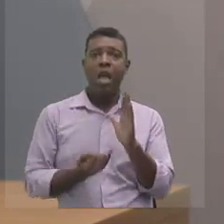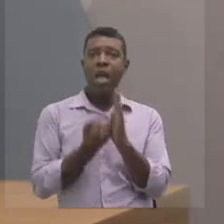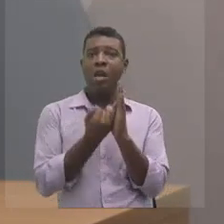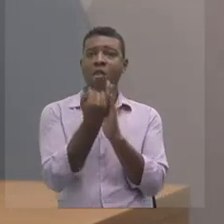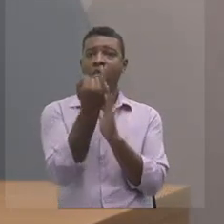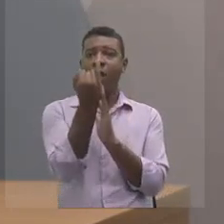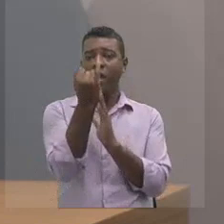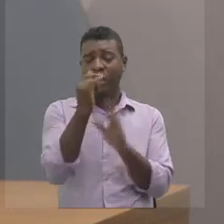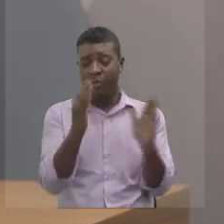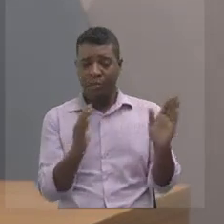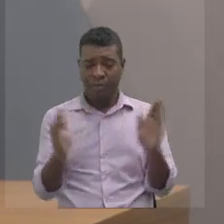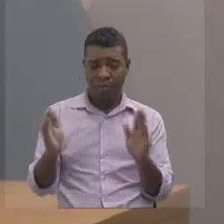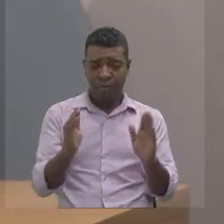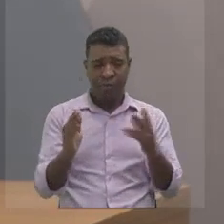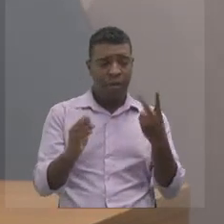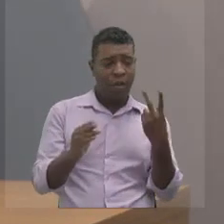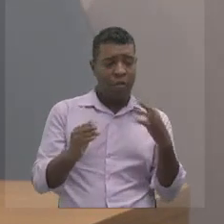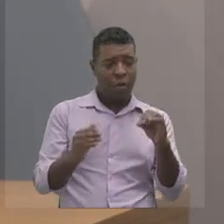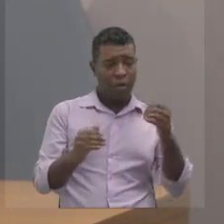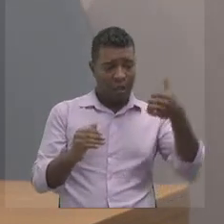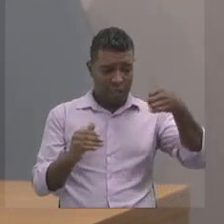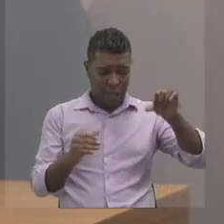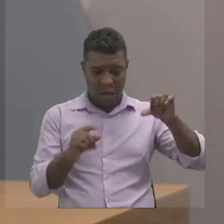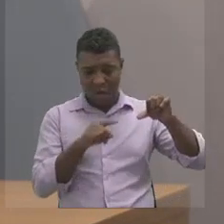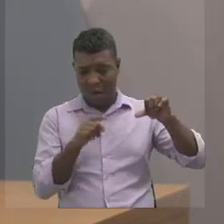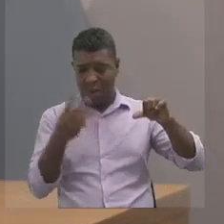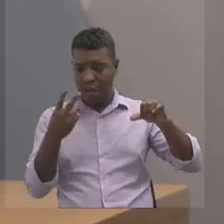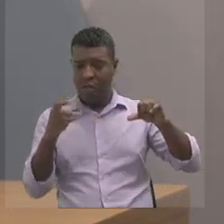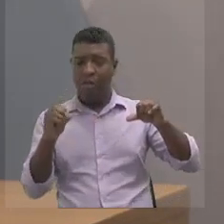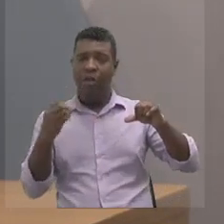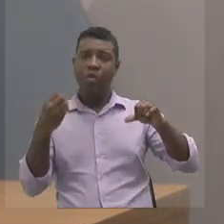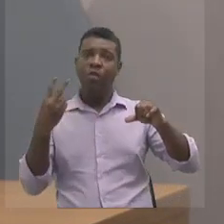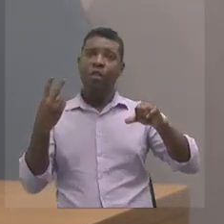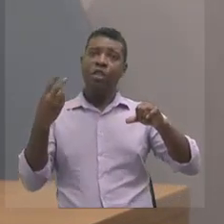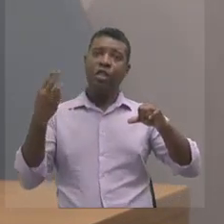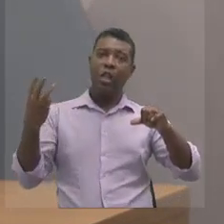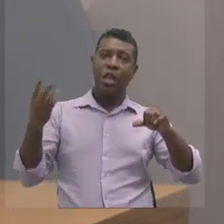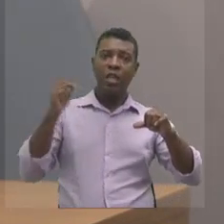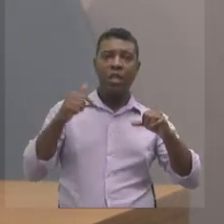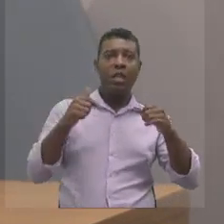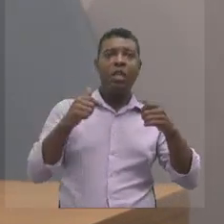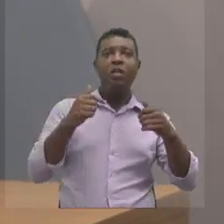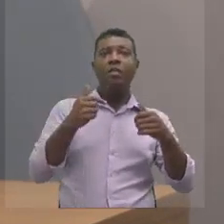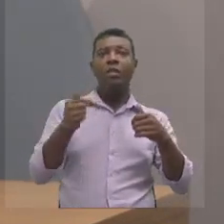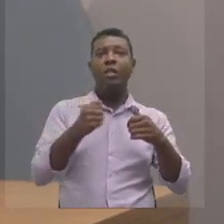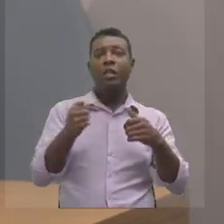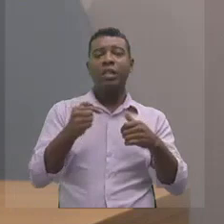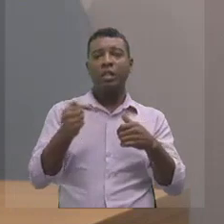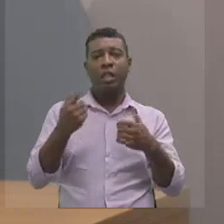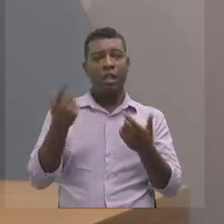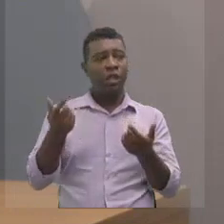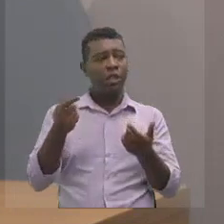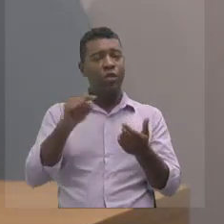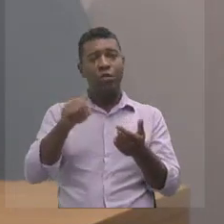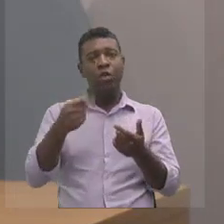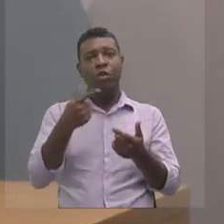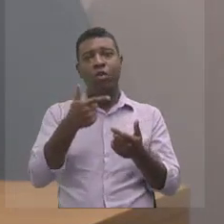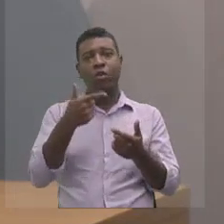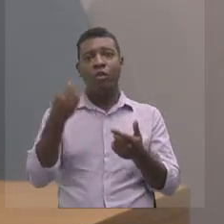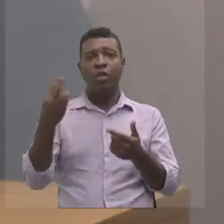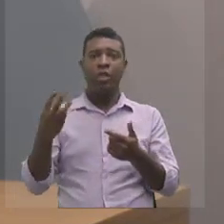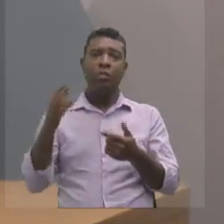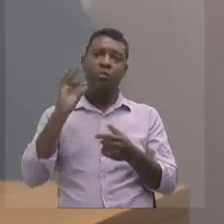2019 a 2023 foi de 27 ponto 71% o percentual de aumento